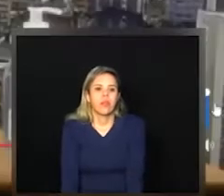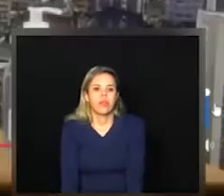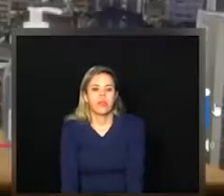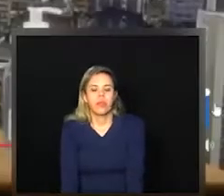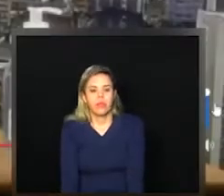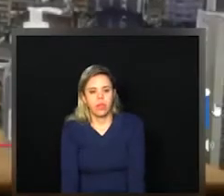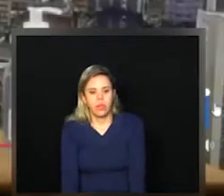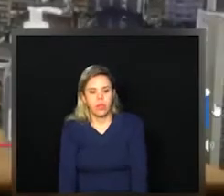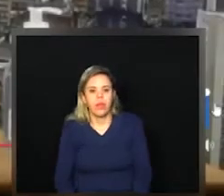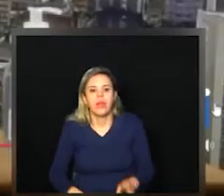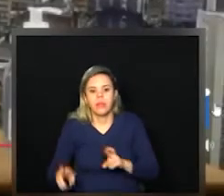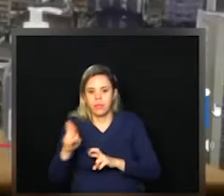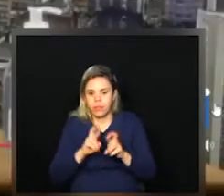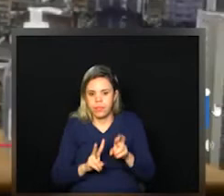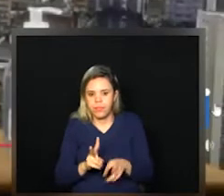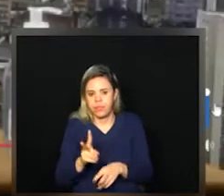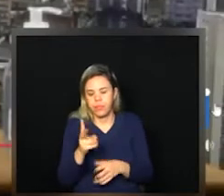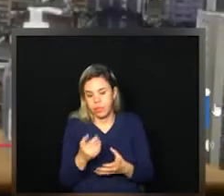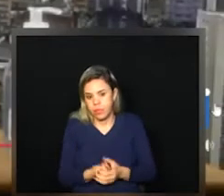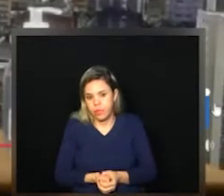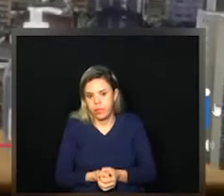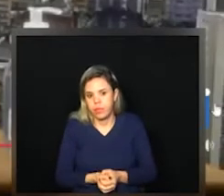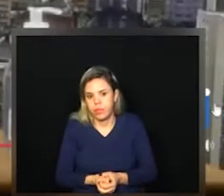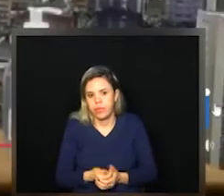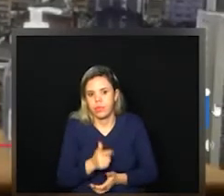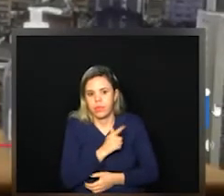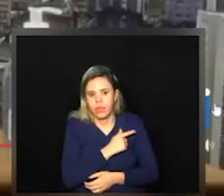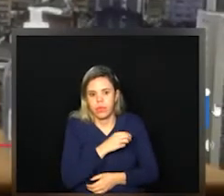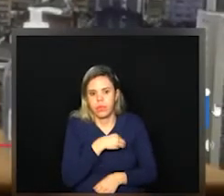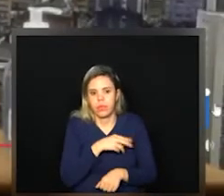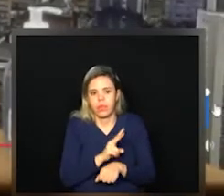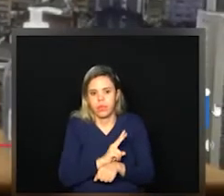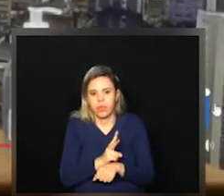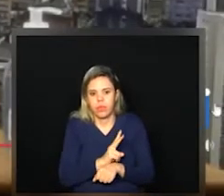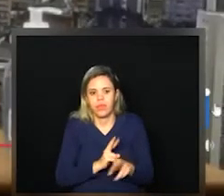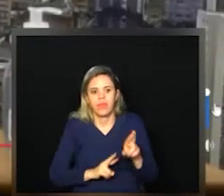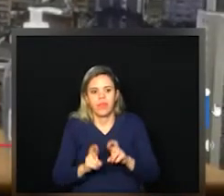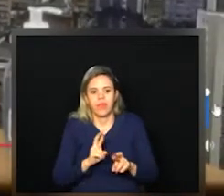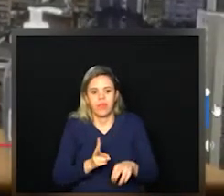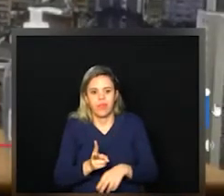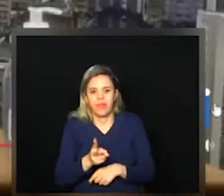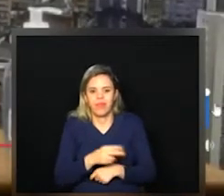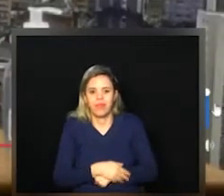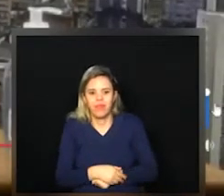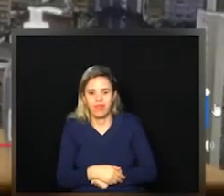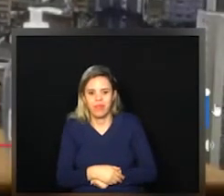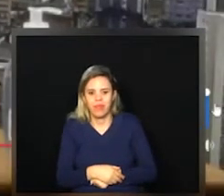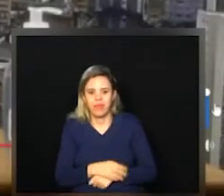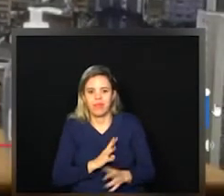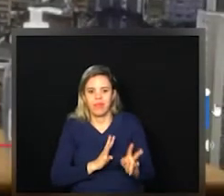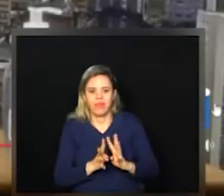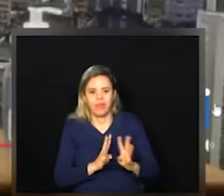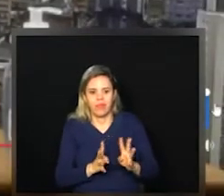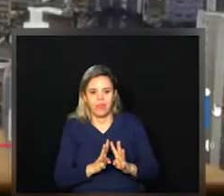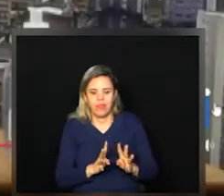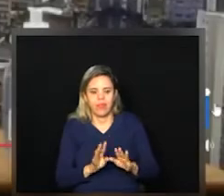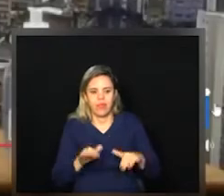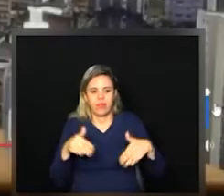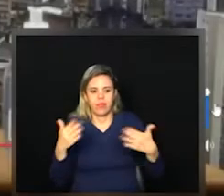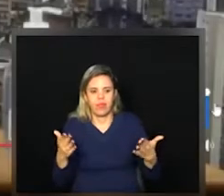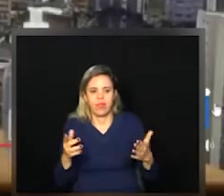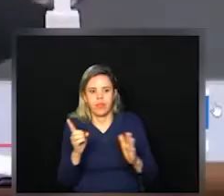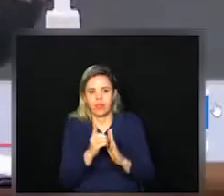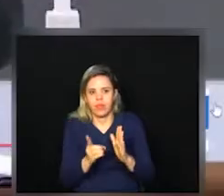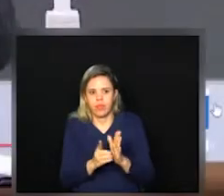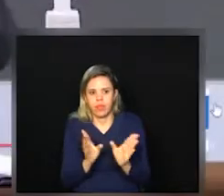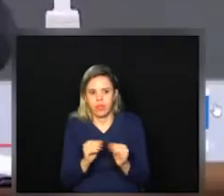A fiscalização continua. A Guarda Municipal vai continuar fiscalizando as aglomerações que estão fora do que o